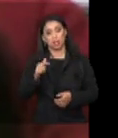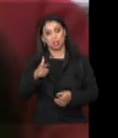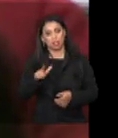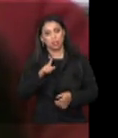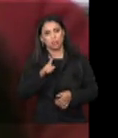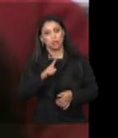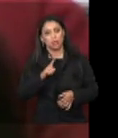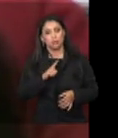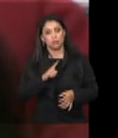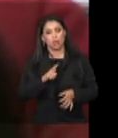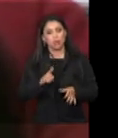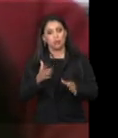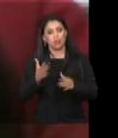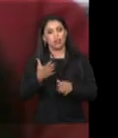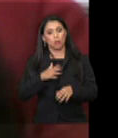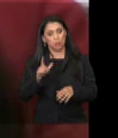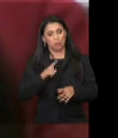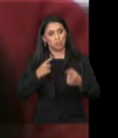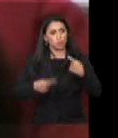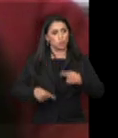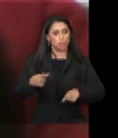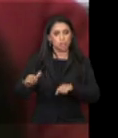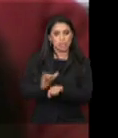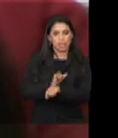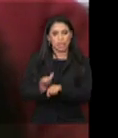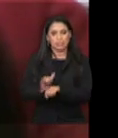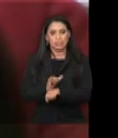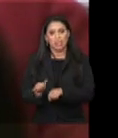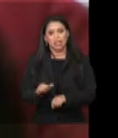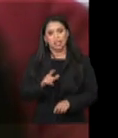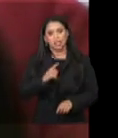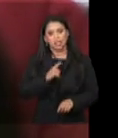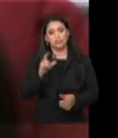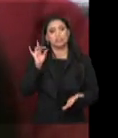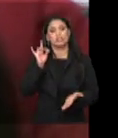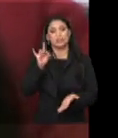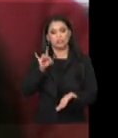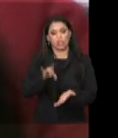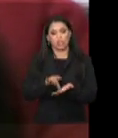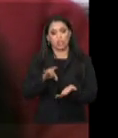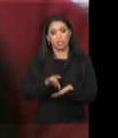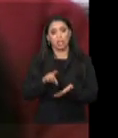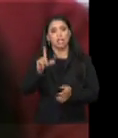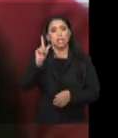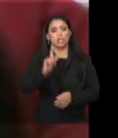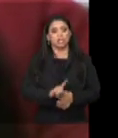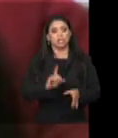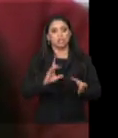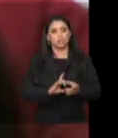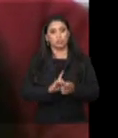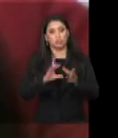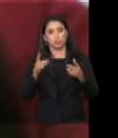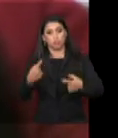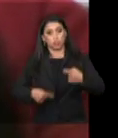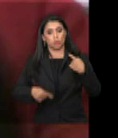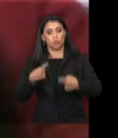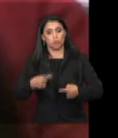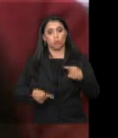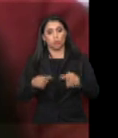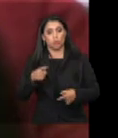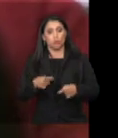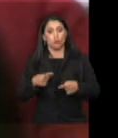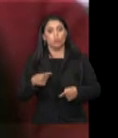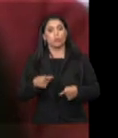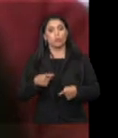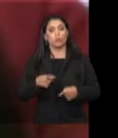deste modo é fundamental discutir estratégias entre essas fazer valer a gestão democrática discutindo com a população e situação